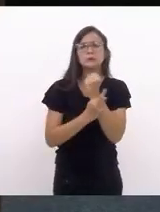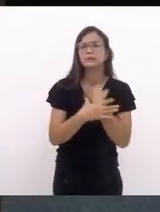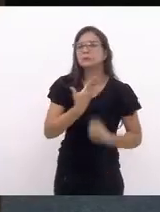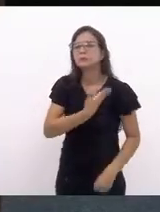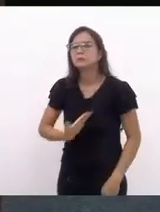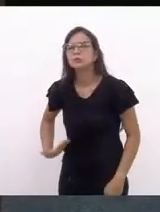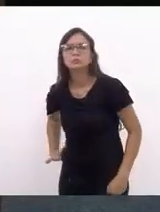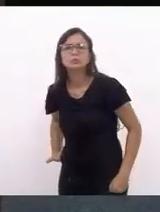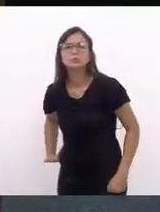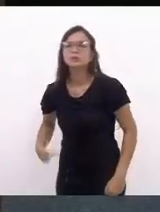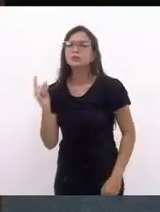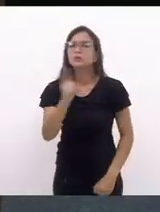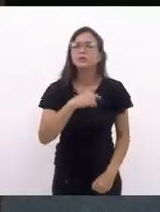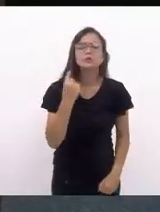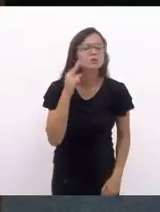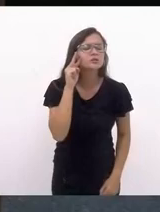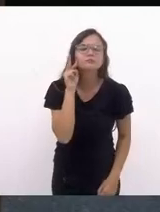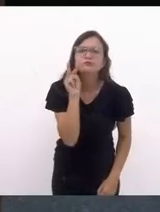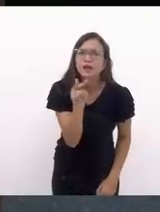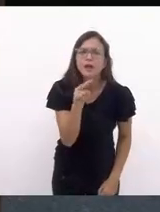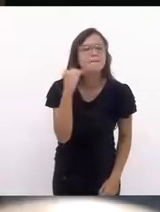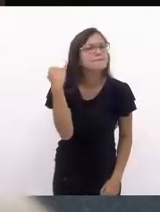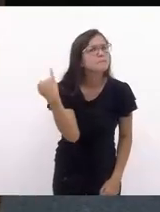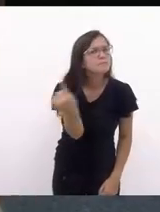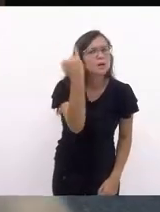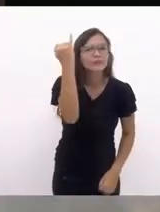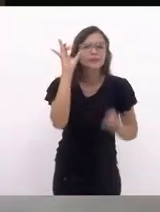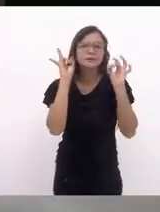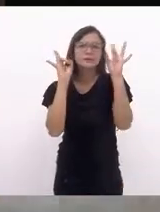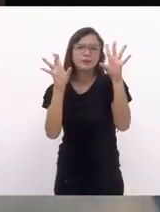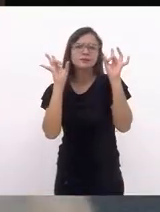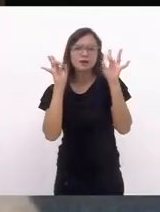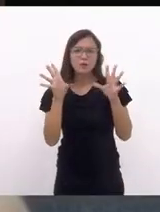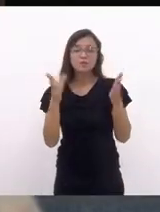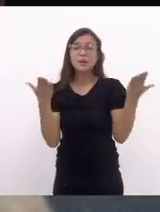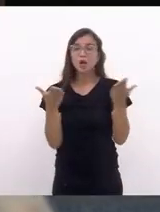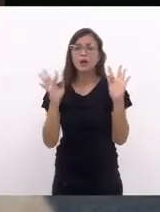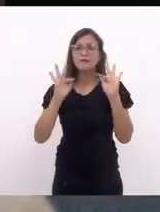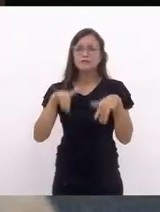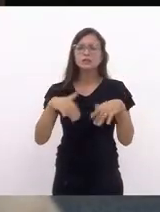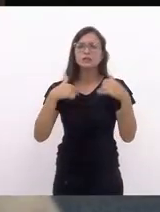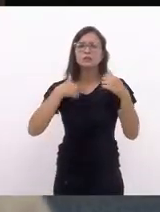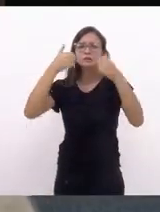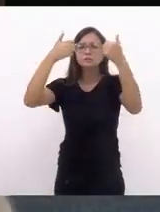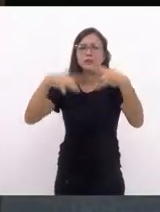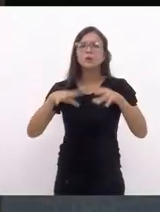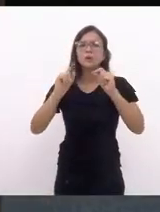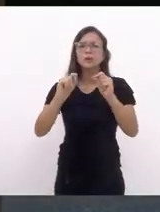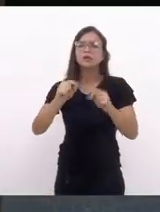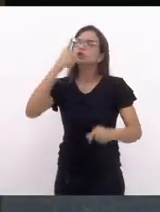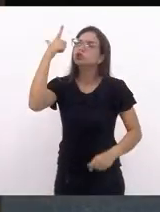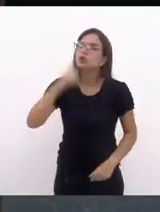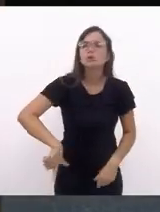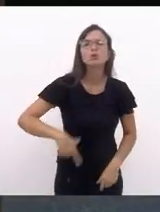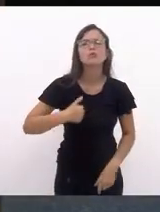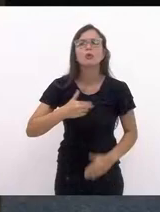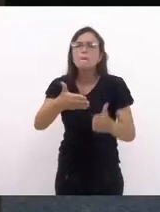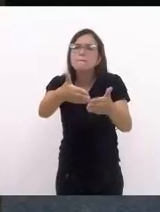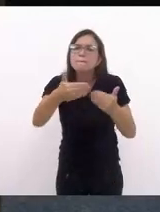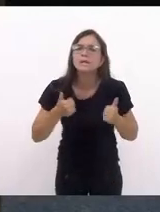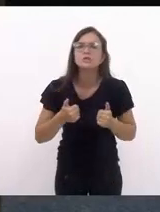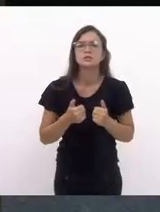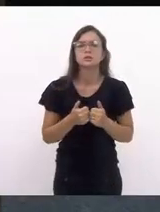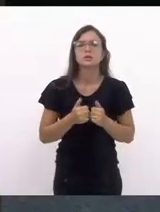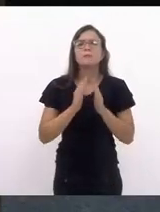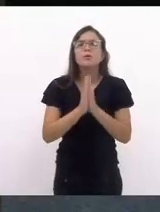em altíssima conta e para terminar eu gostaria de pedir mais uma vez mais uma vez ao